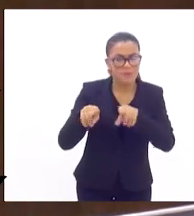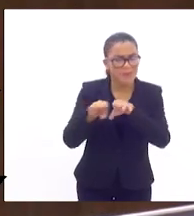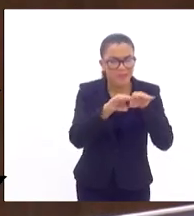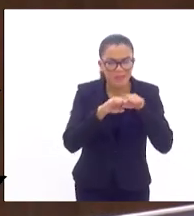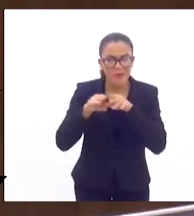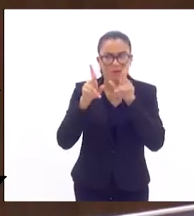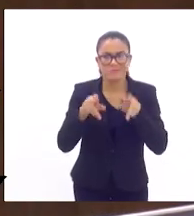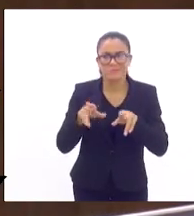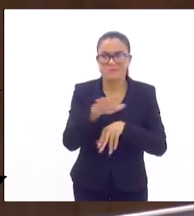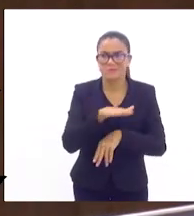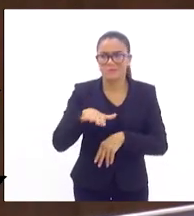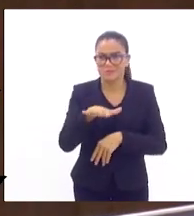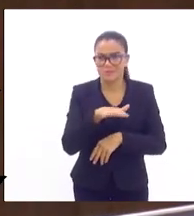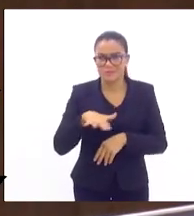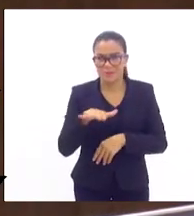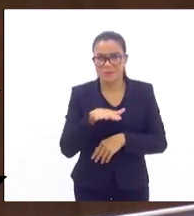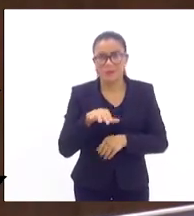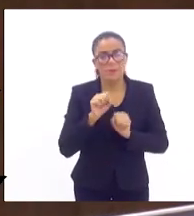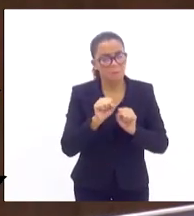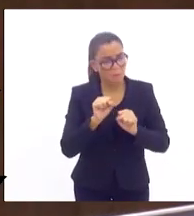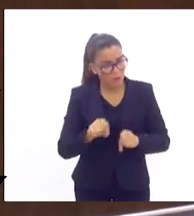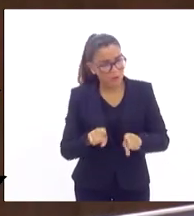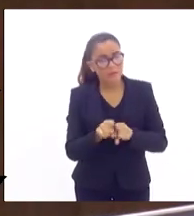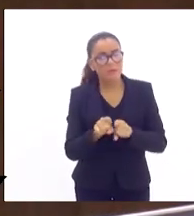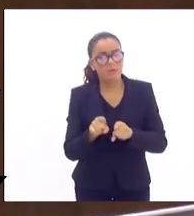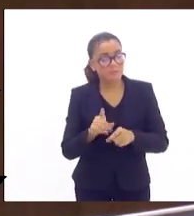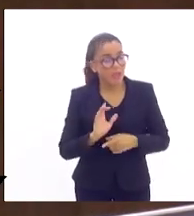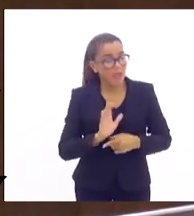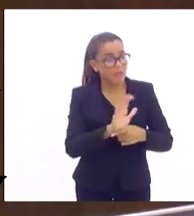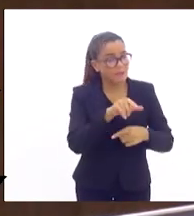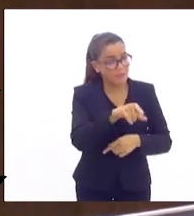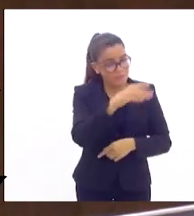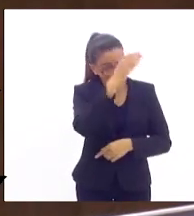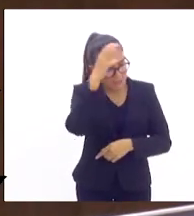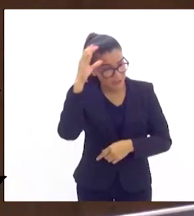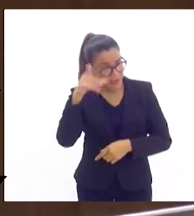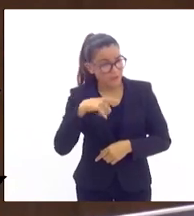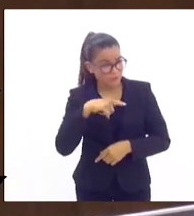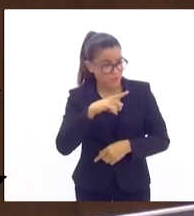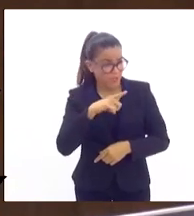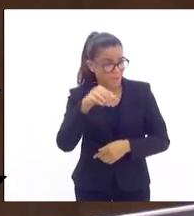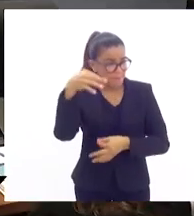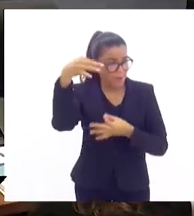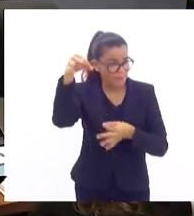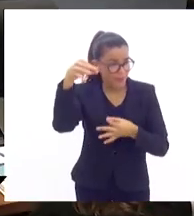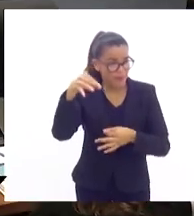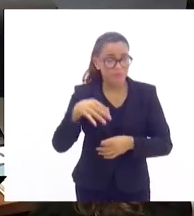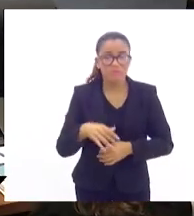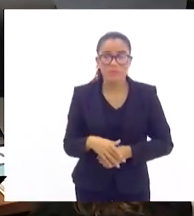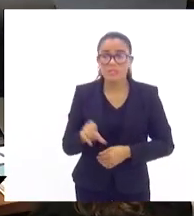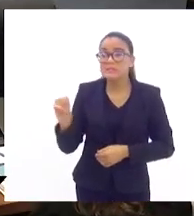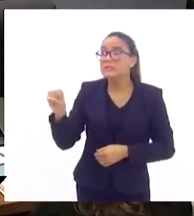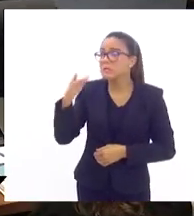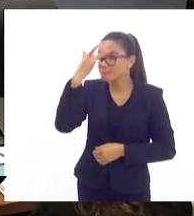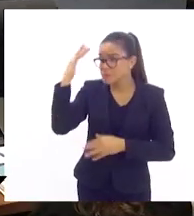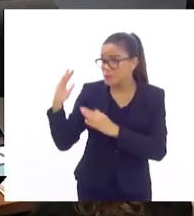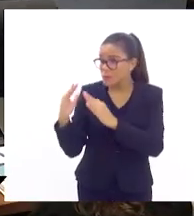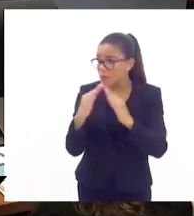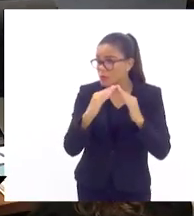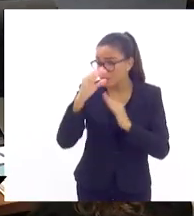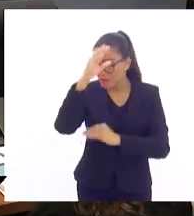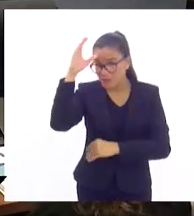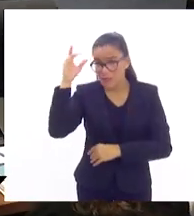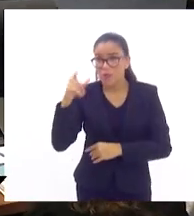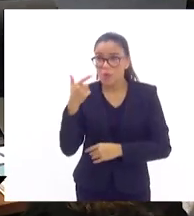pontual que eu apresento aqui, que pode, inclusive, atender a esse cliente que o senhor tem o papel à mão. Então, se o morador for lá, o contribuinte for lá, ele consegue